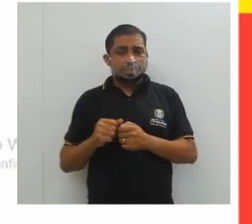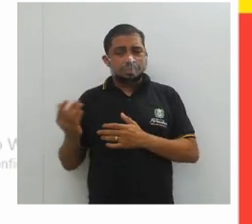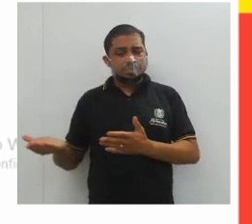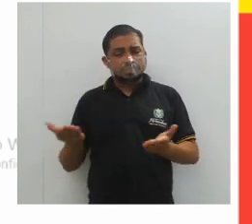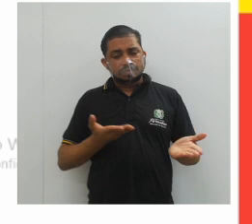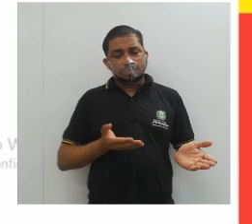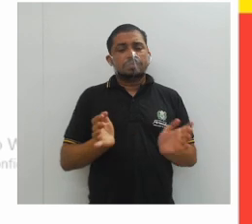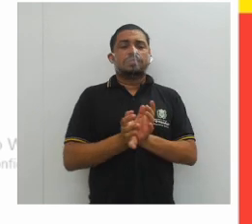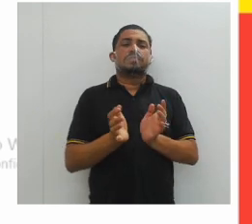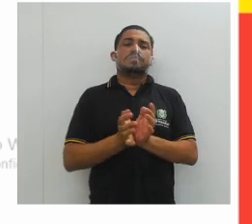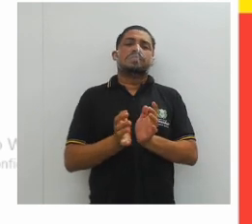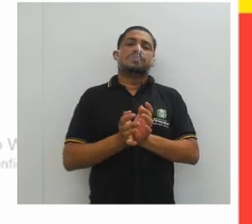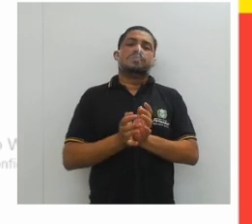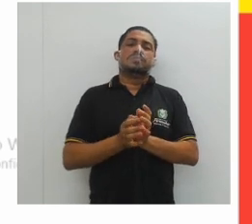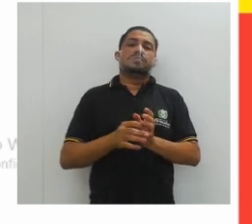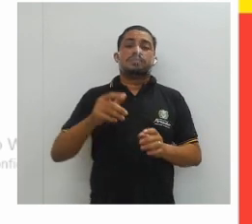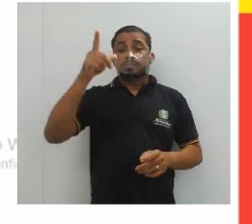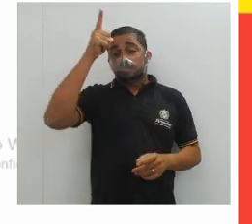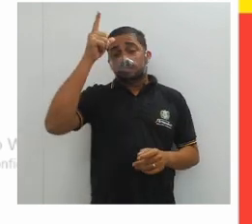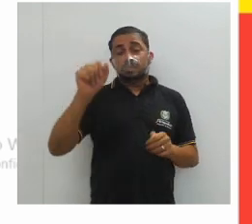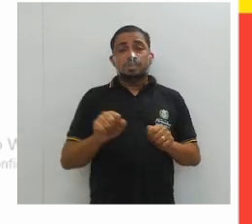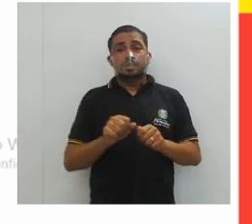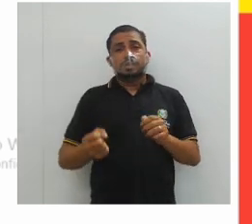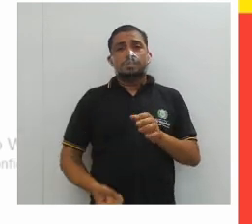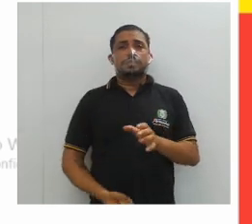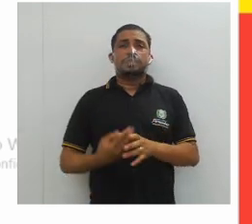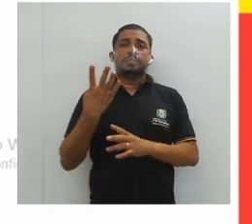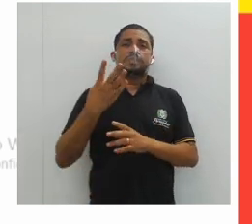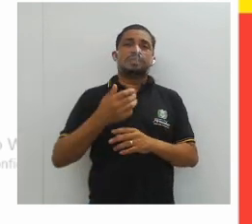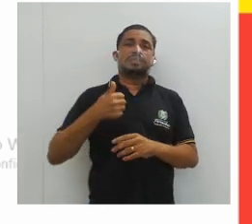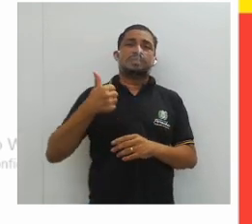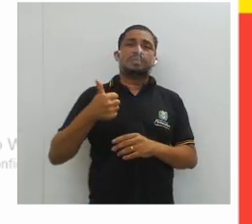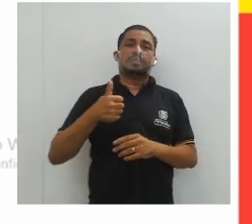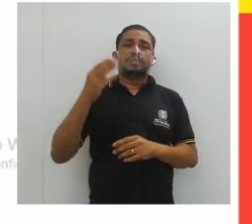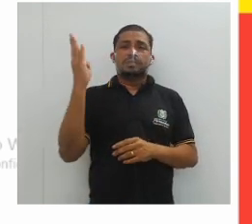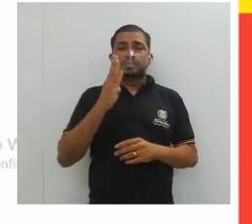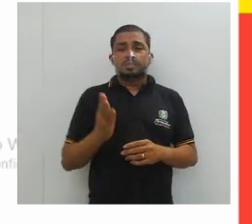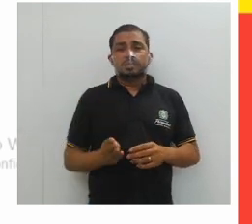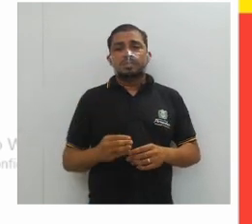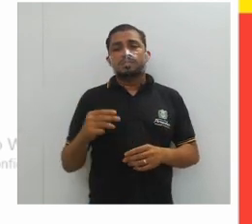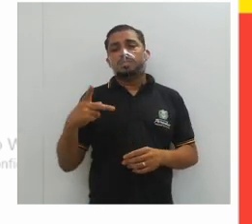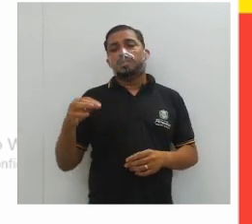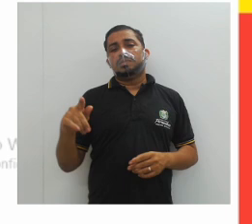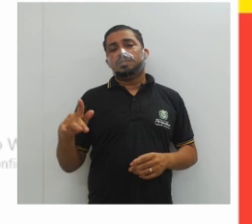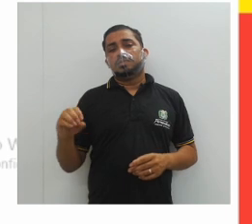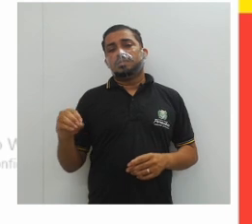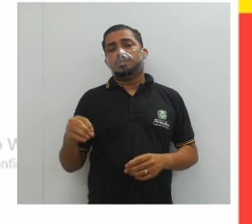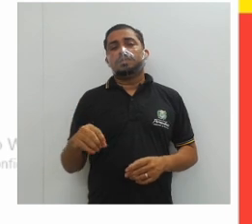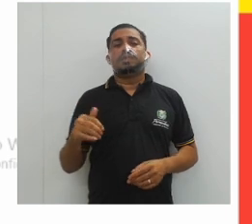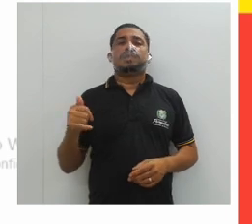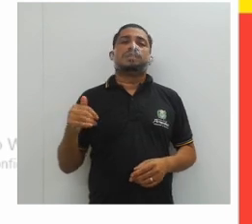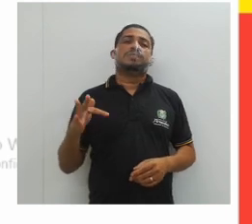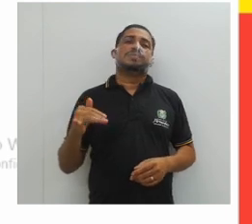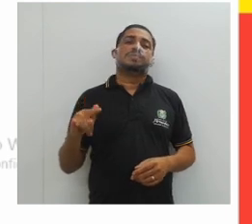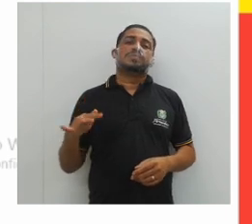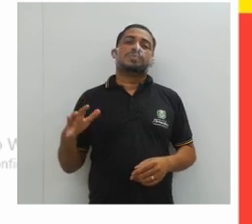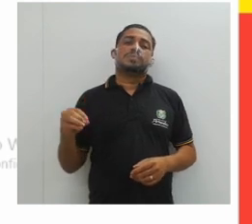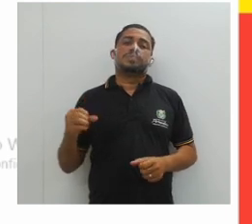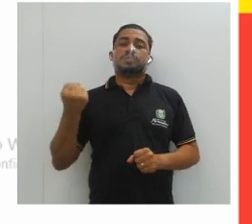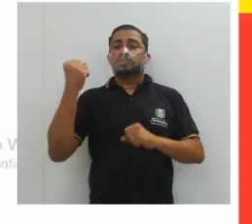um grupo de alemães que construíram a primeira hidrelétrica do Brasil, aí em Paulo Afonso, para alimentar a indústria dele